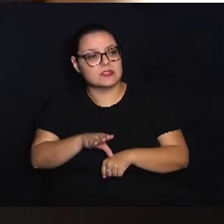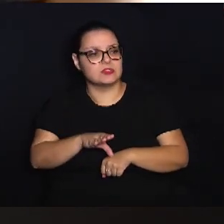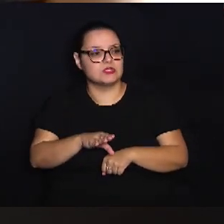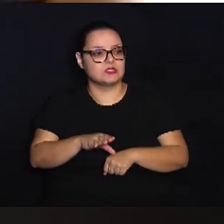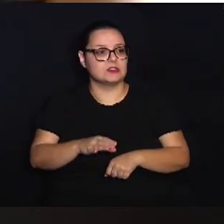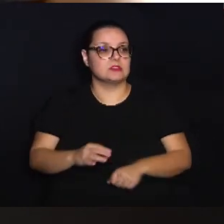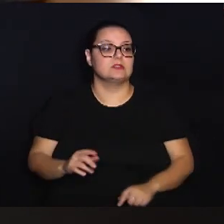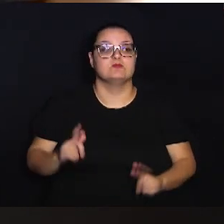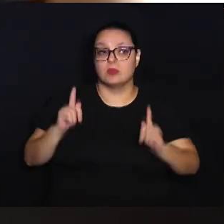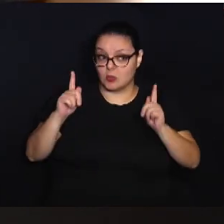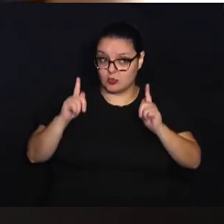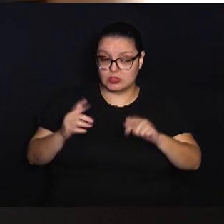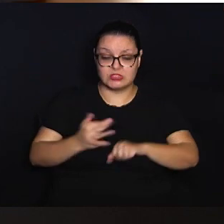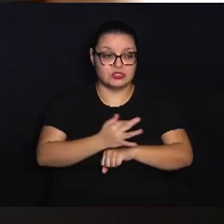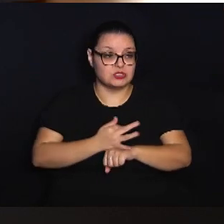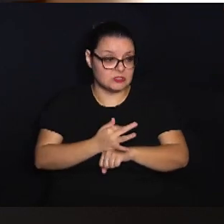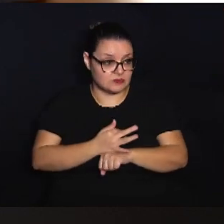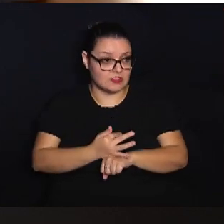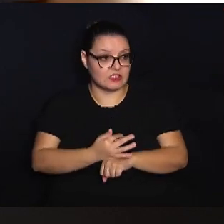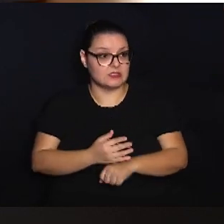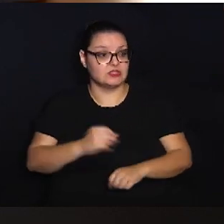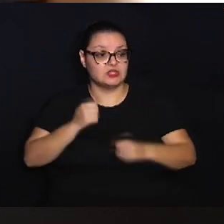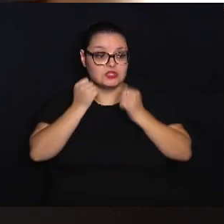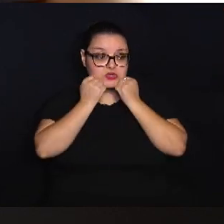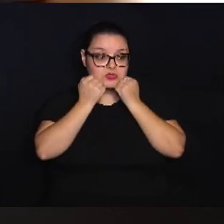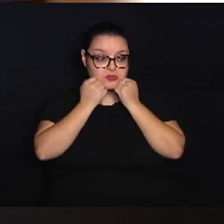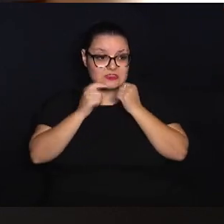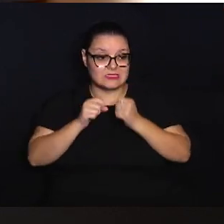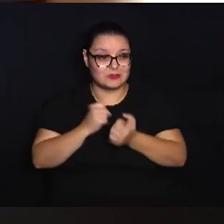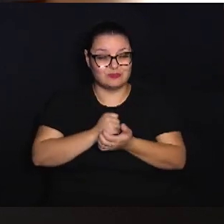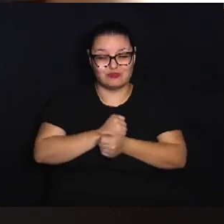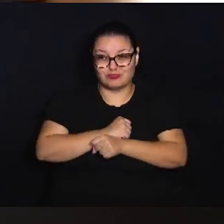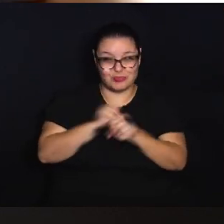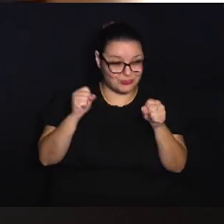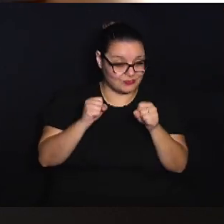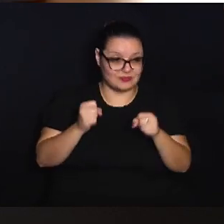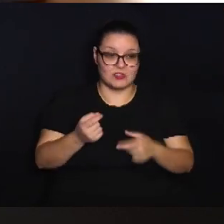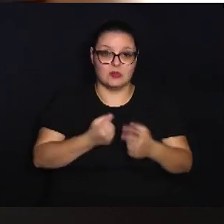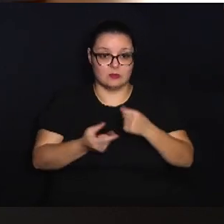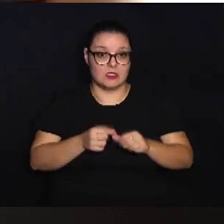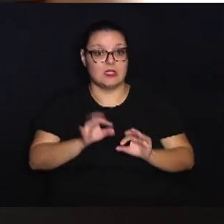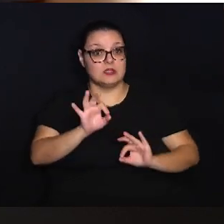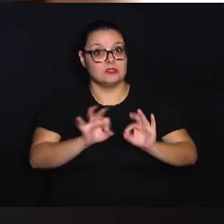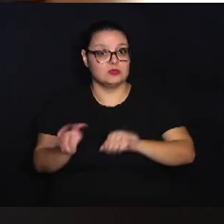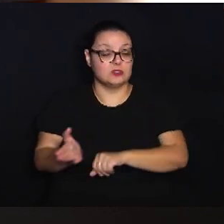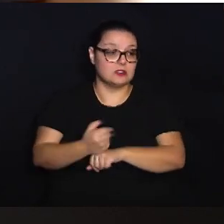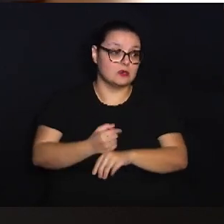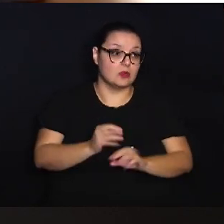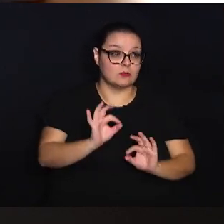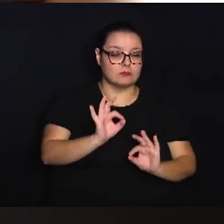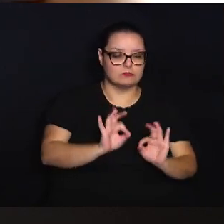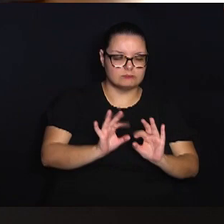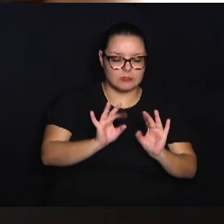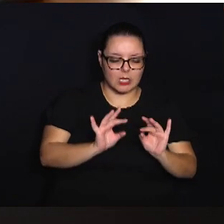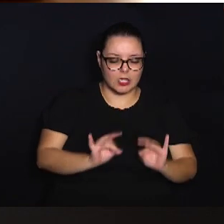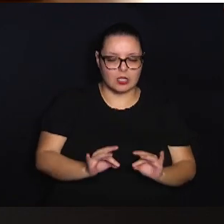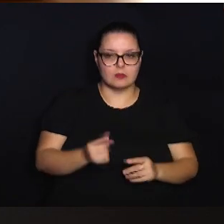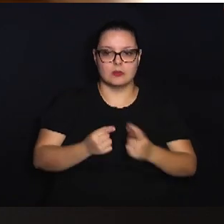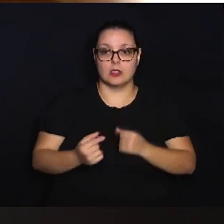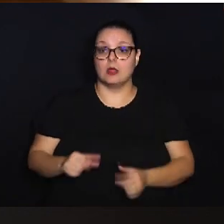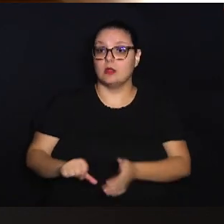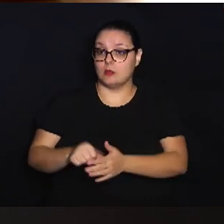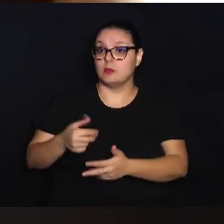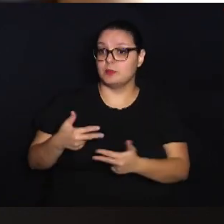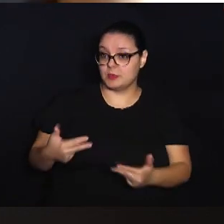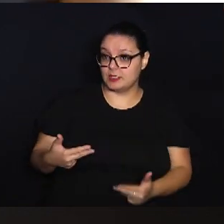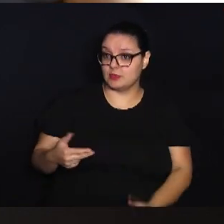de julho sem estourar orçamento? É se organizar com antecedência, organizar as finanças? Primeira coisa